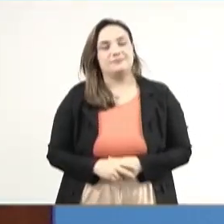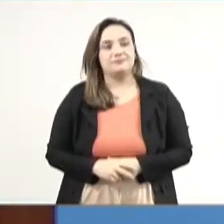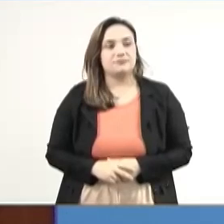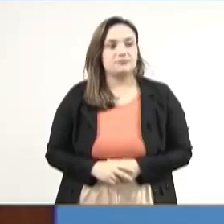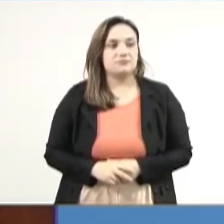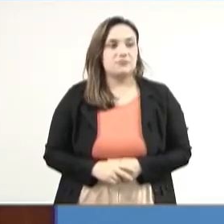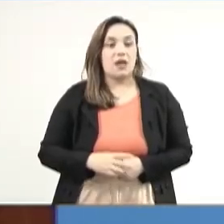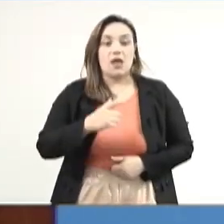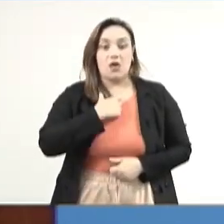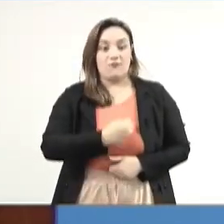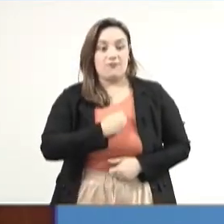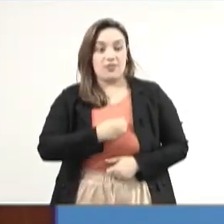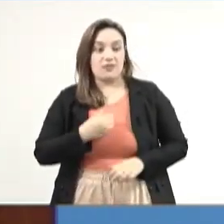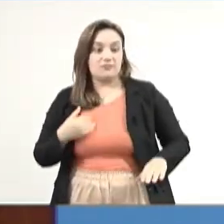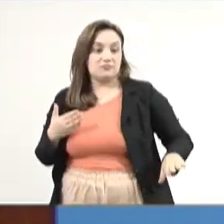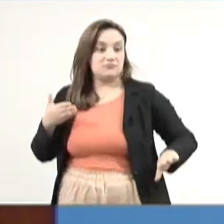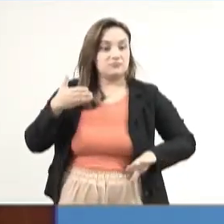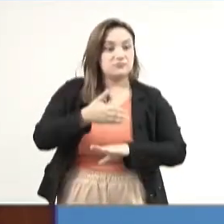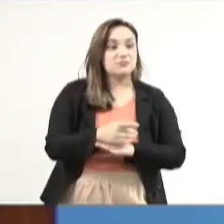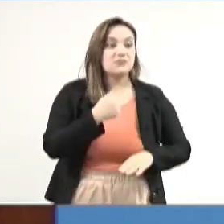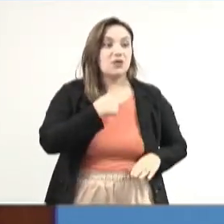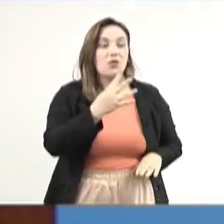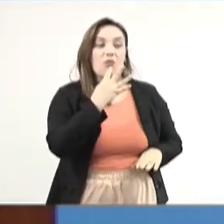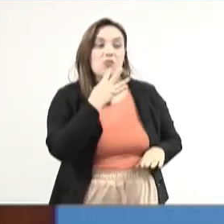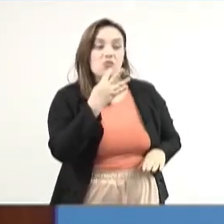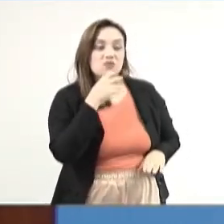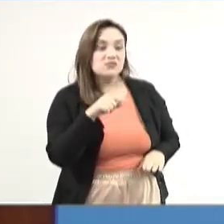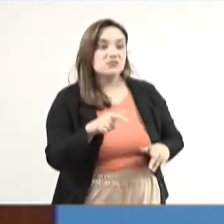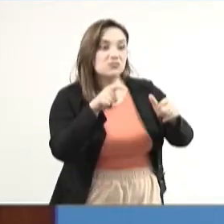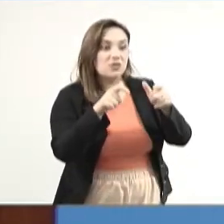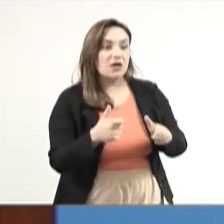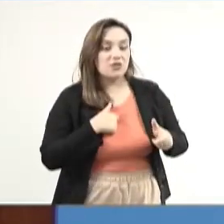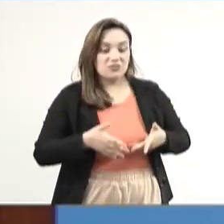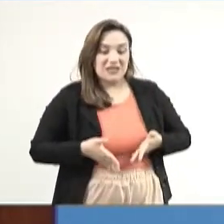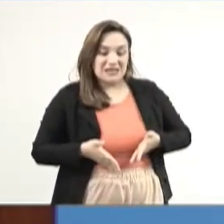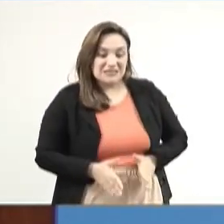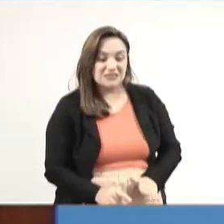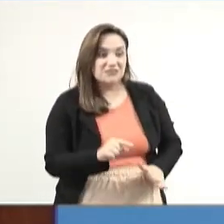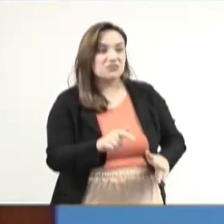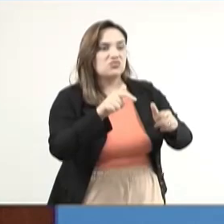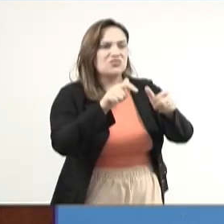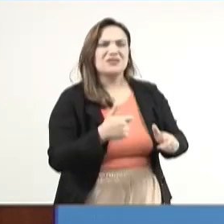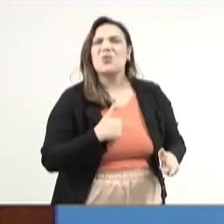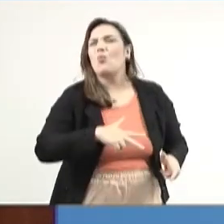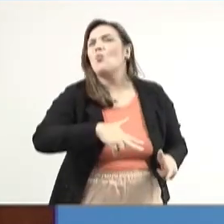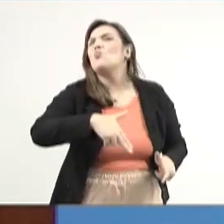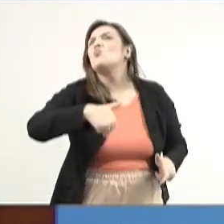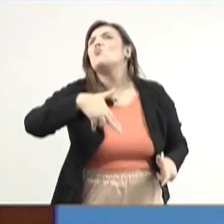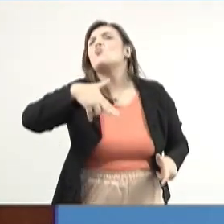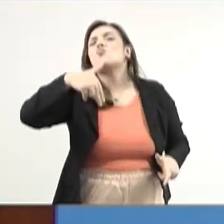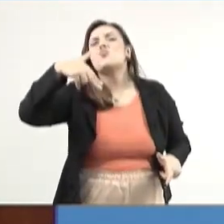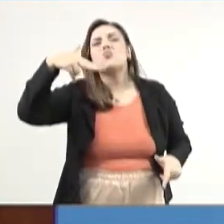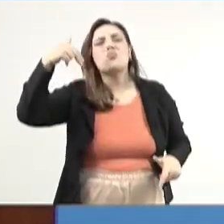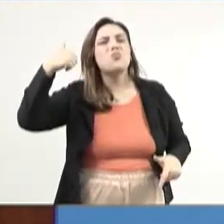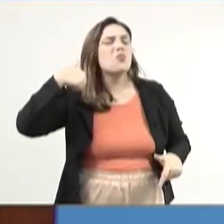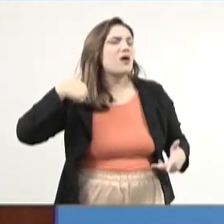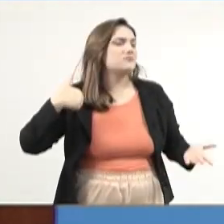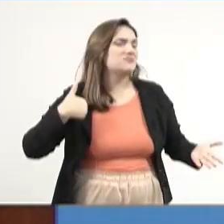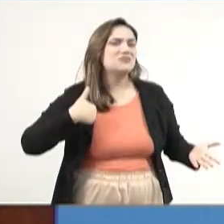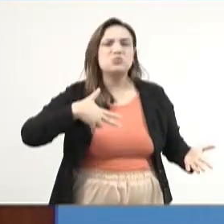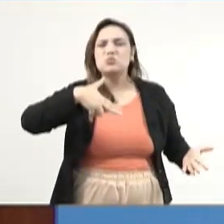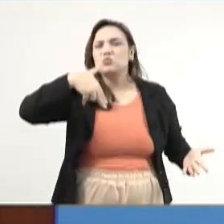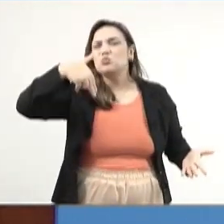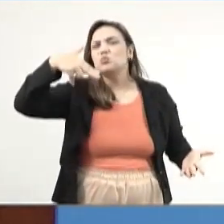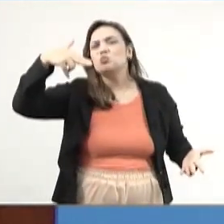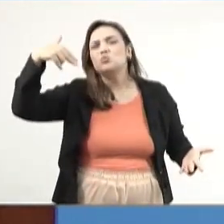Eu estive lá, eu conheço essa região, eu nasci lá e eu nunca vi, nunca,